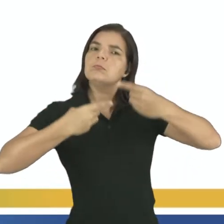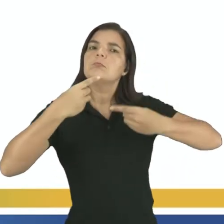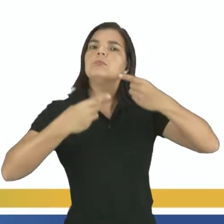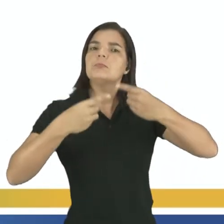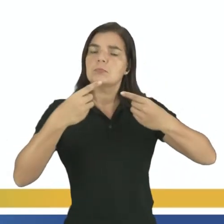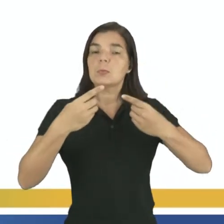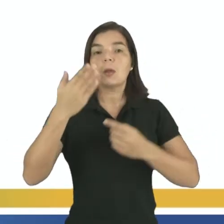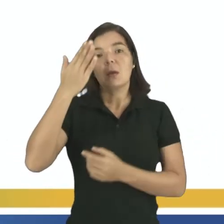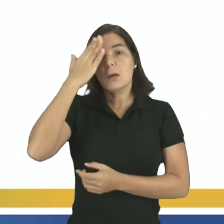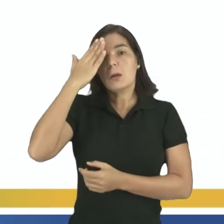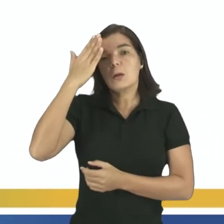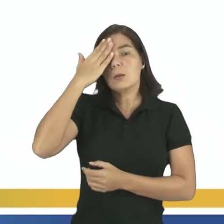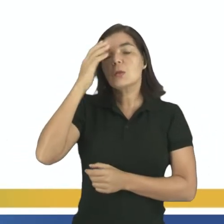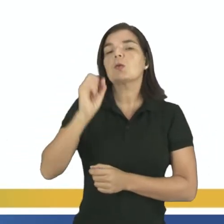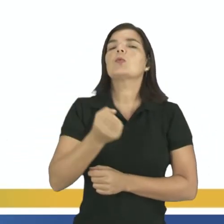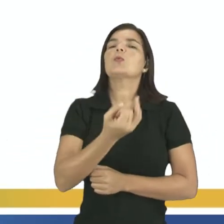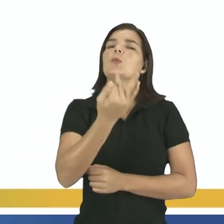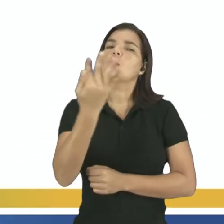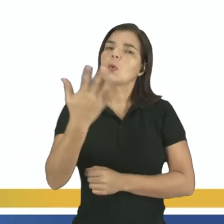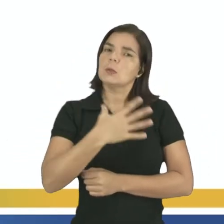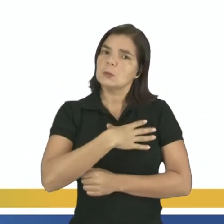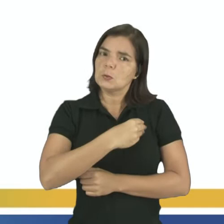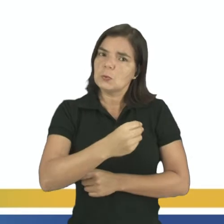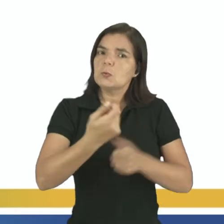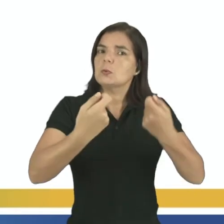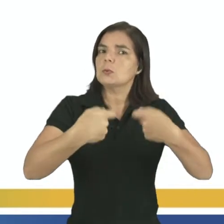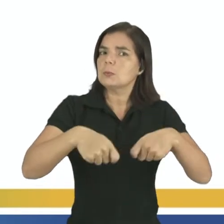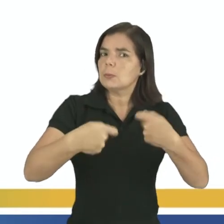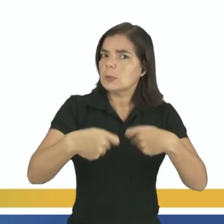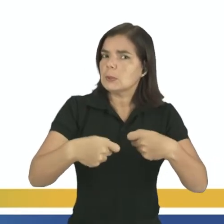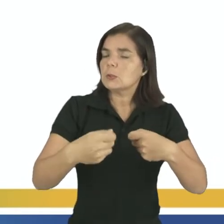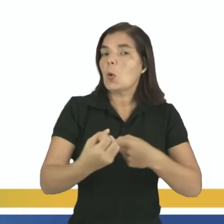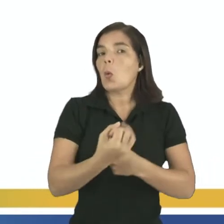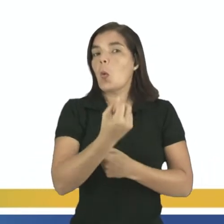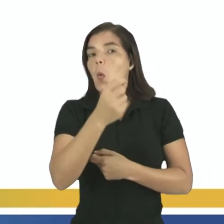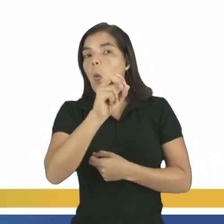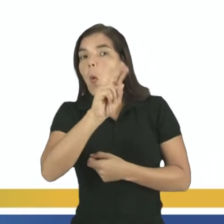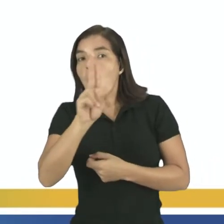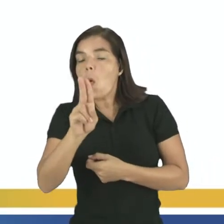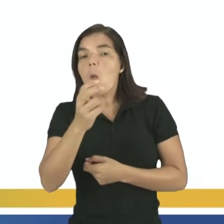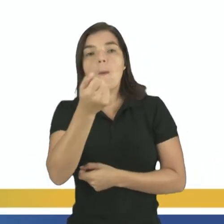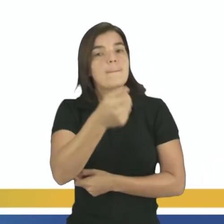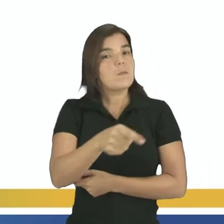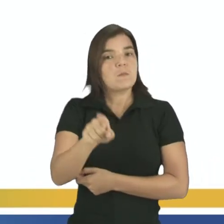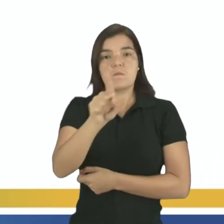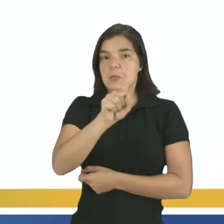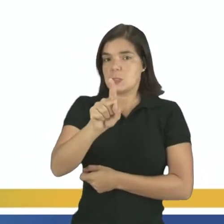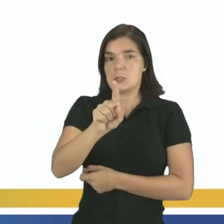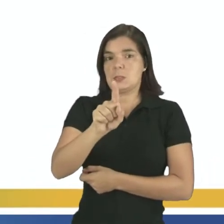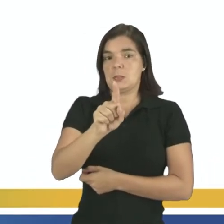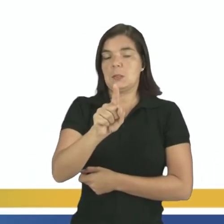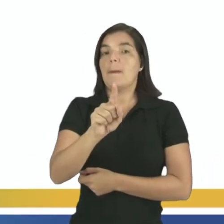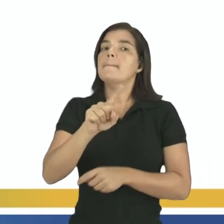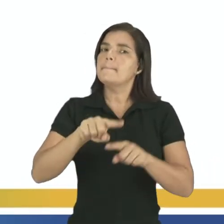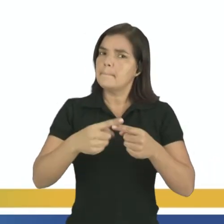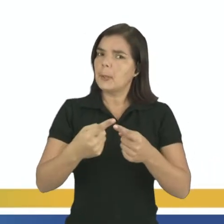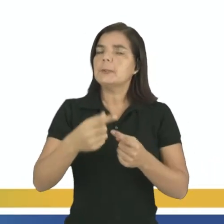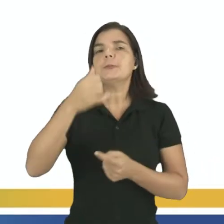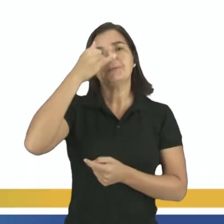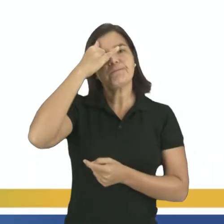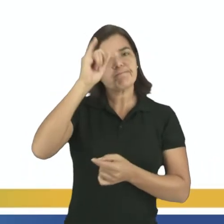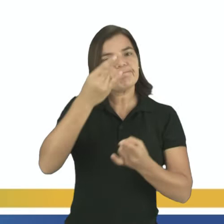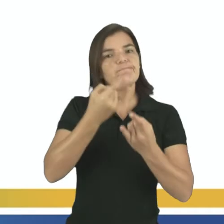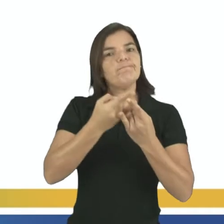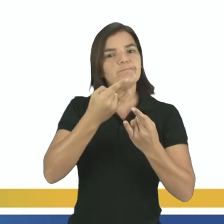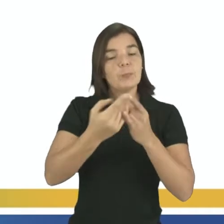a entender quantos filhos são necessários ou quantos filhos não são necessários. E os métodos